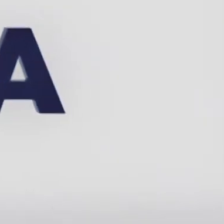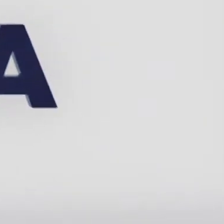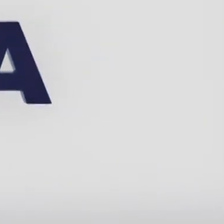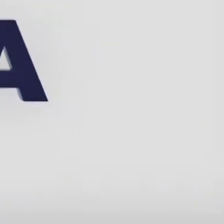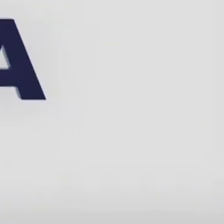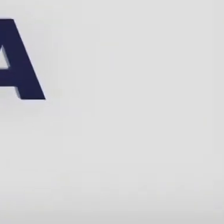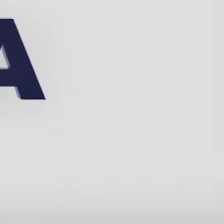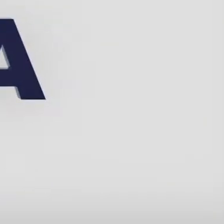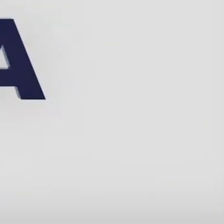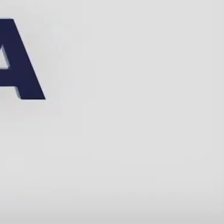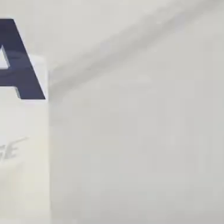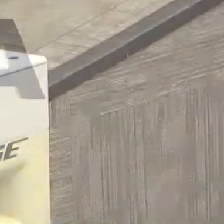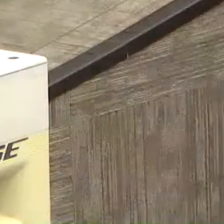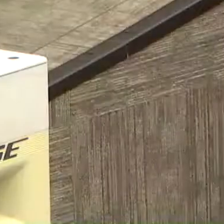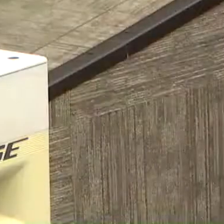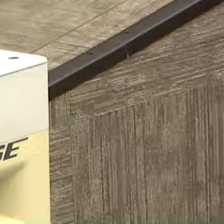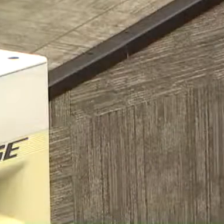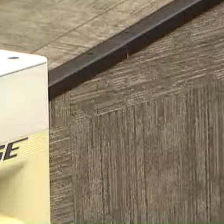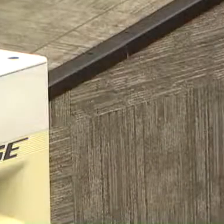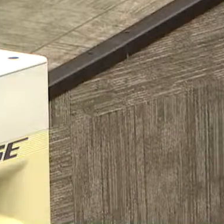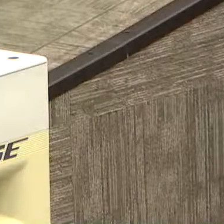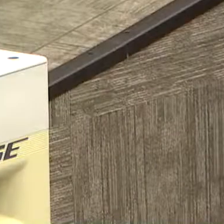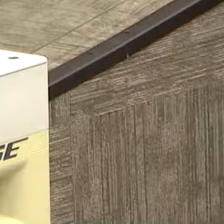TV Câmara, Campinas.